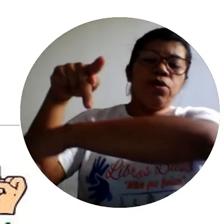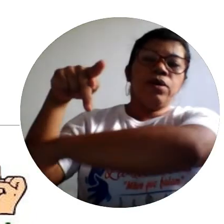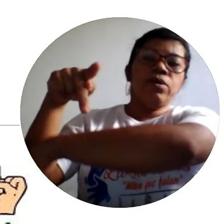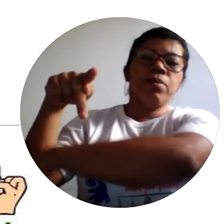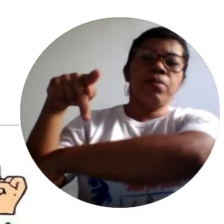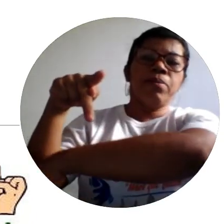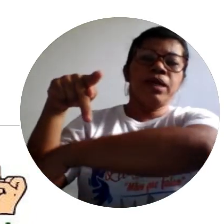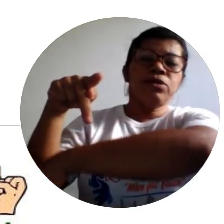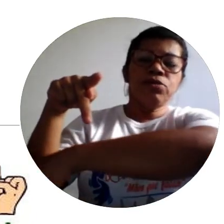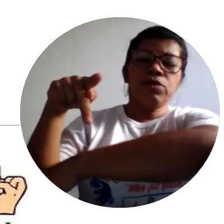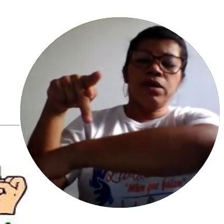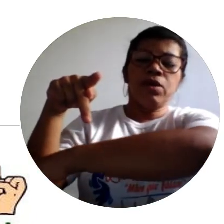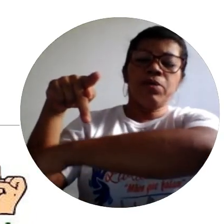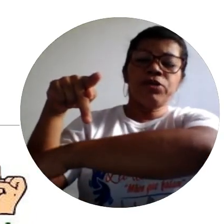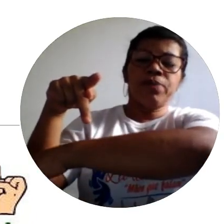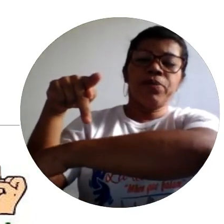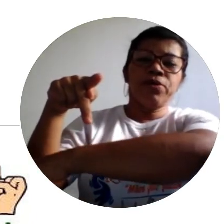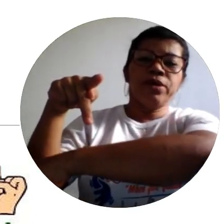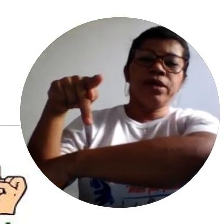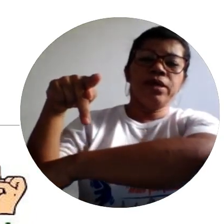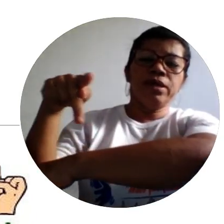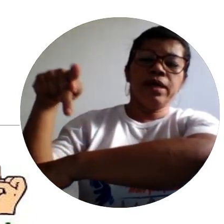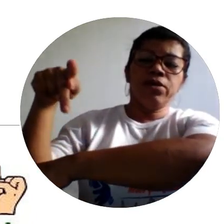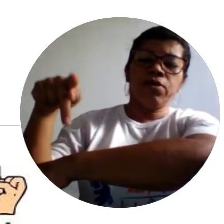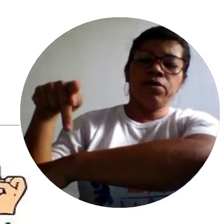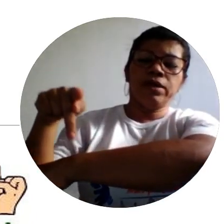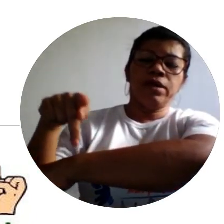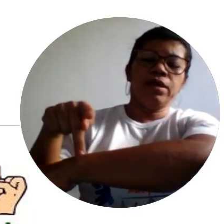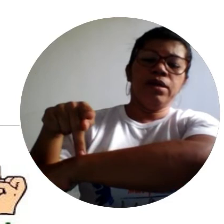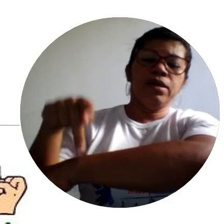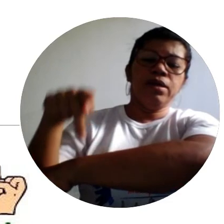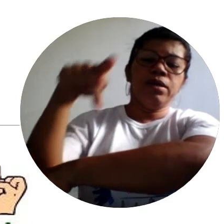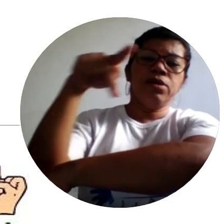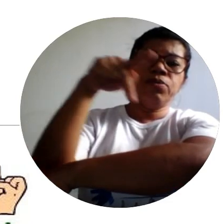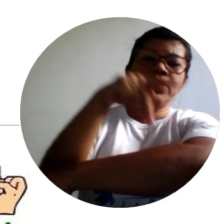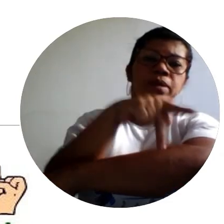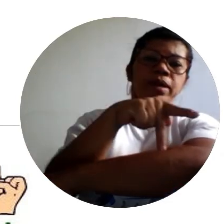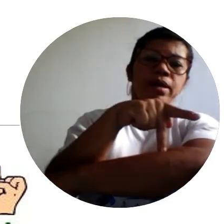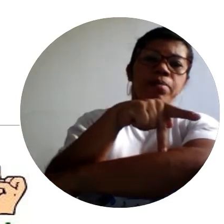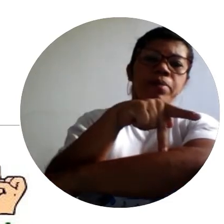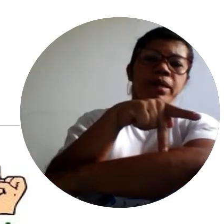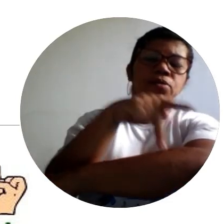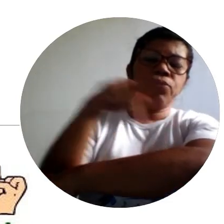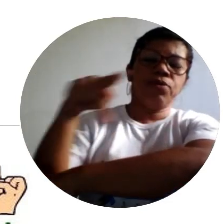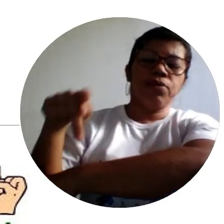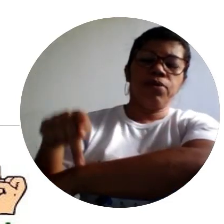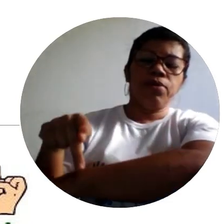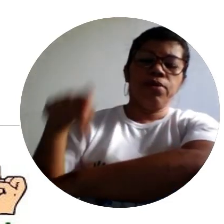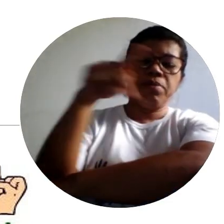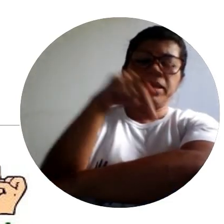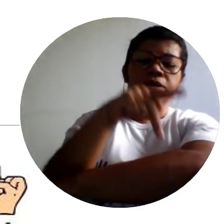ó, um braço, uma mão de apoio aqui, e aí eu coloco aqui e dá um pulinho para cá.